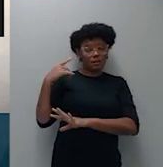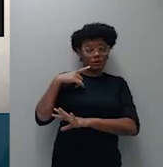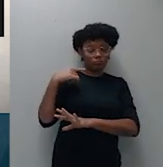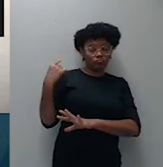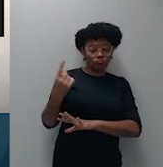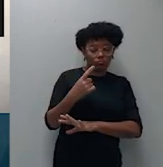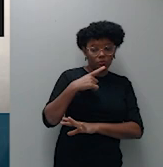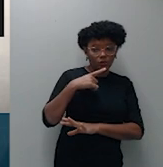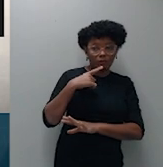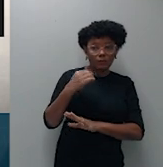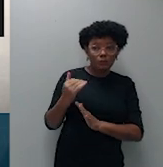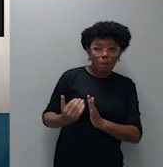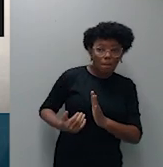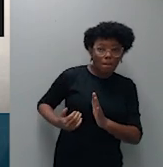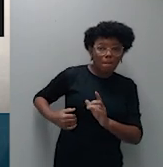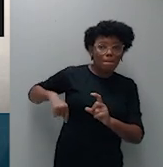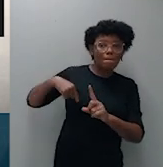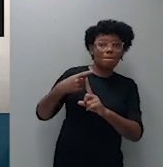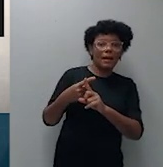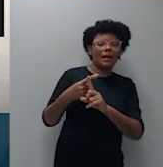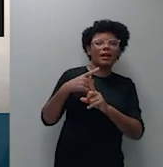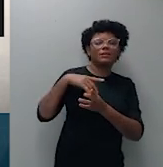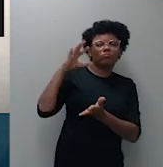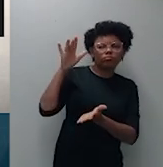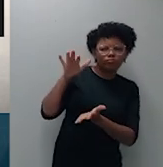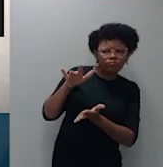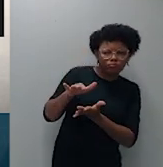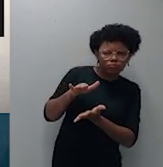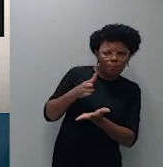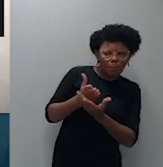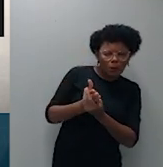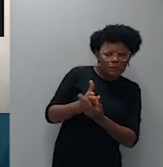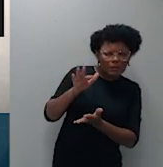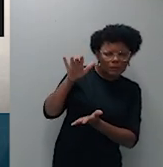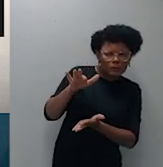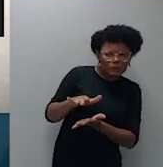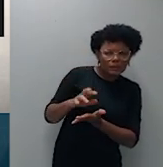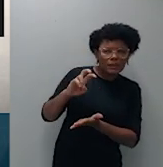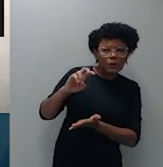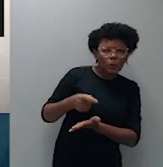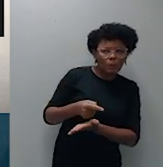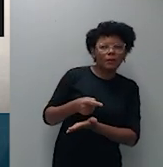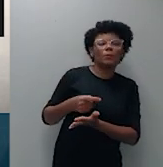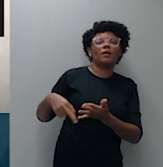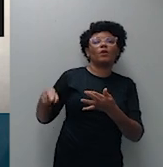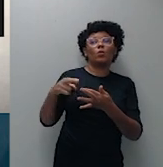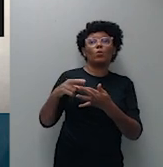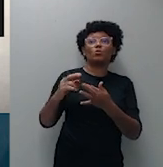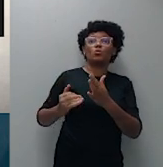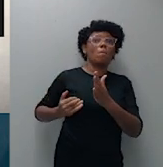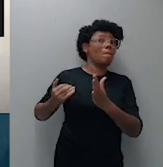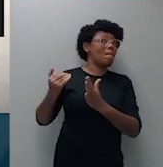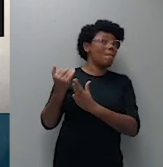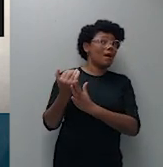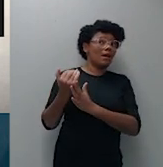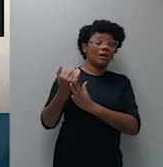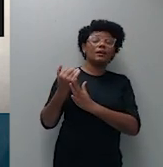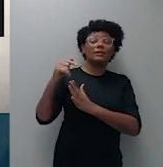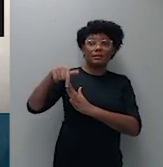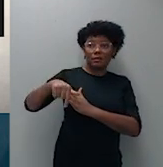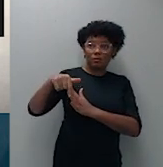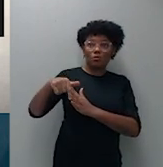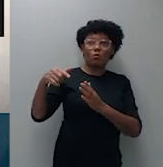também tivemos um acréscimo no número de baixas de quase 5 mil recursos a mais